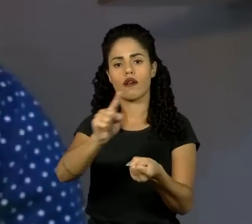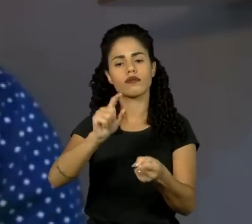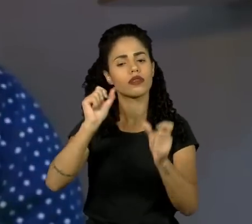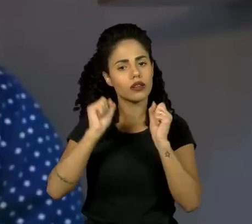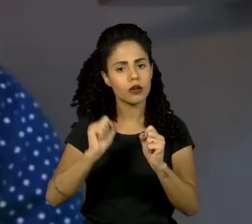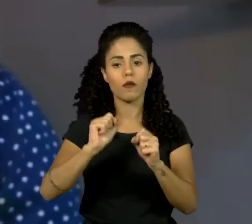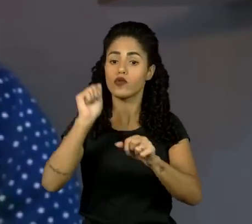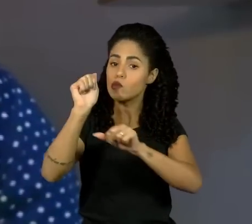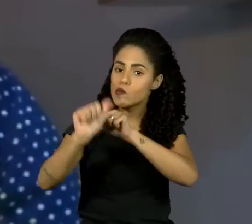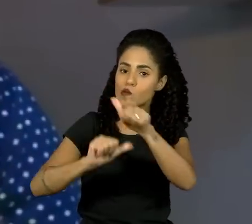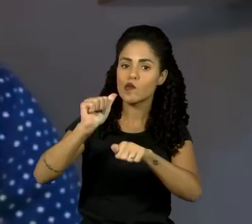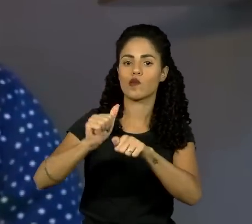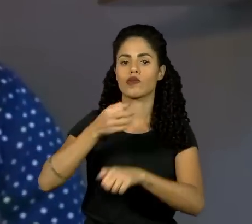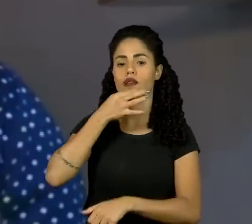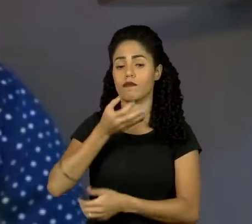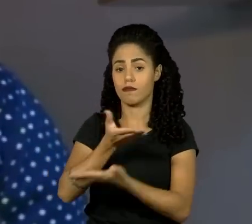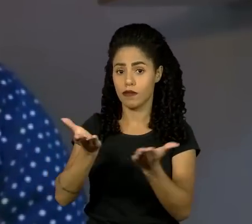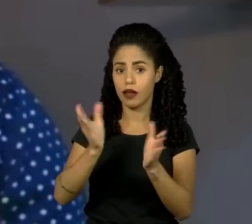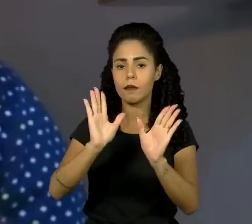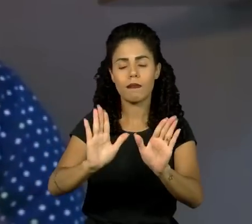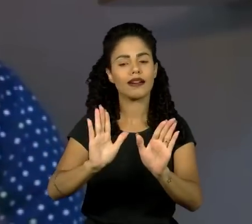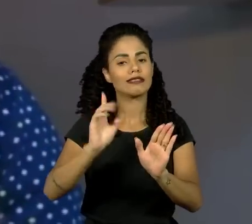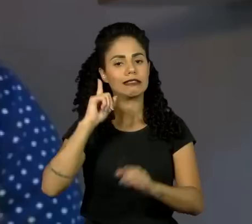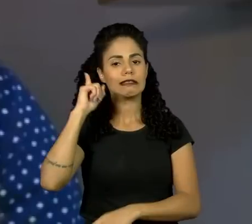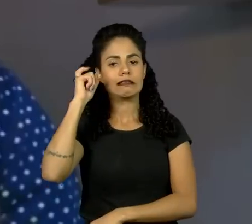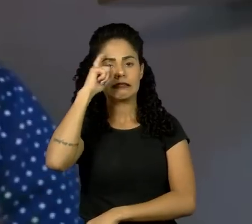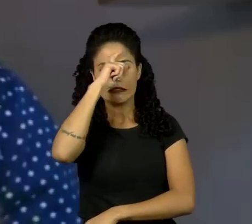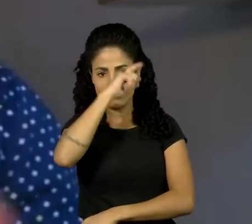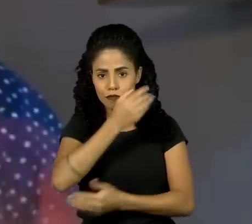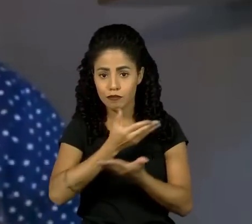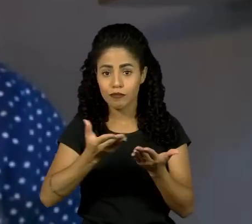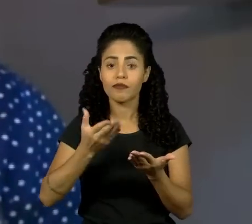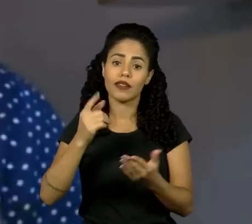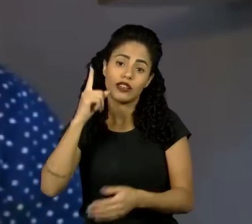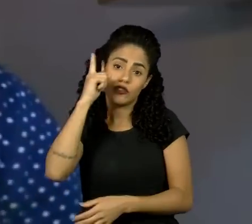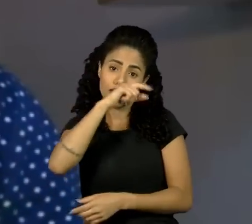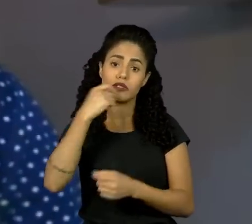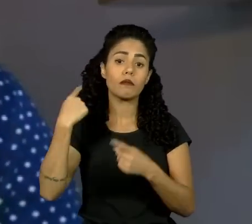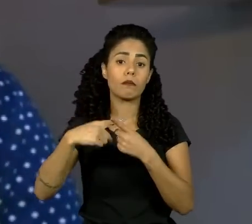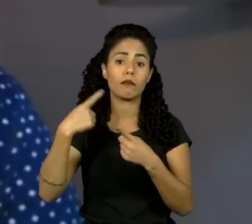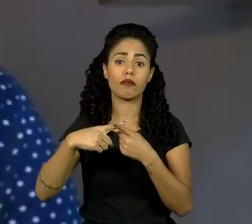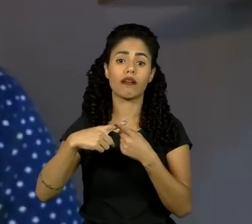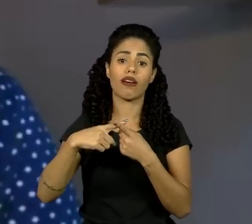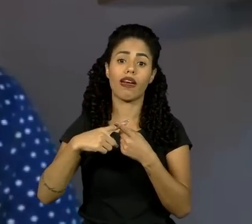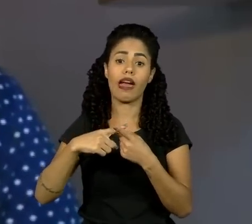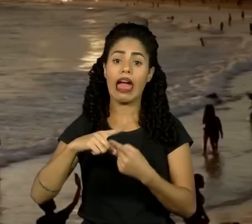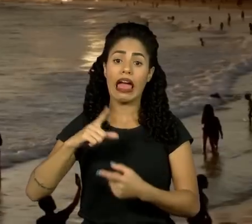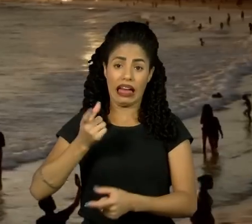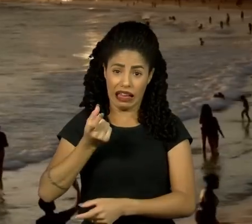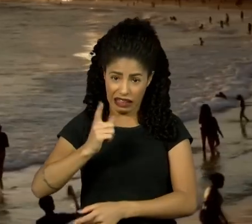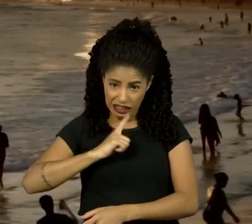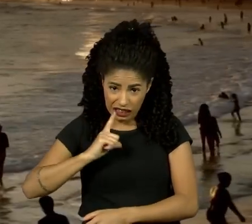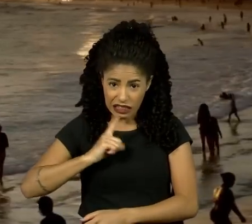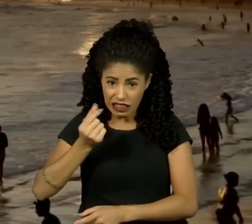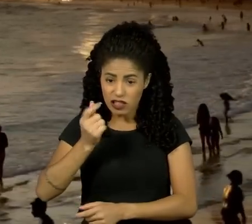do povo. Infelizmente não é. É a casa dos setores econômicos aí que comandam o Congresso.